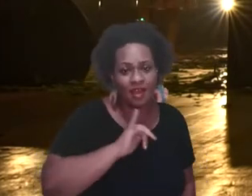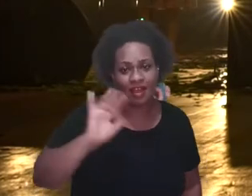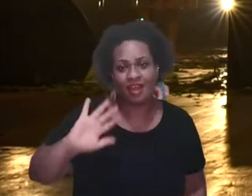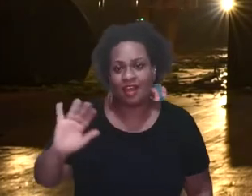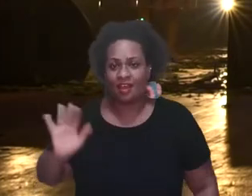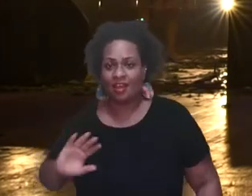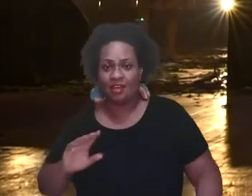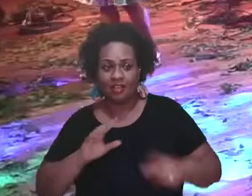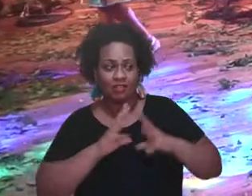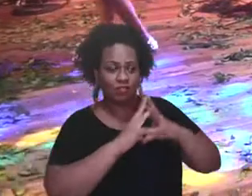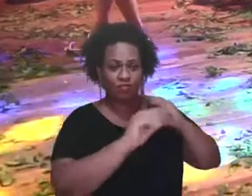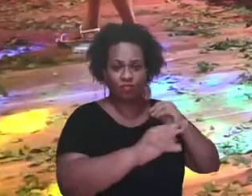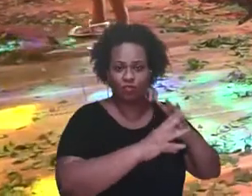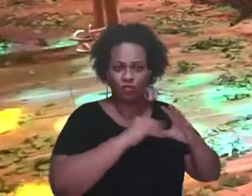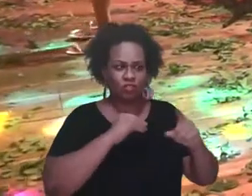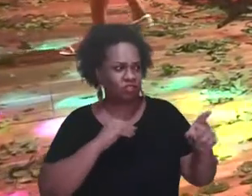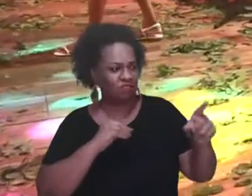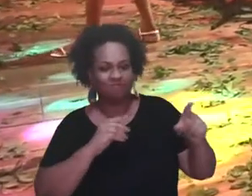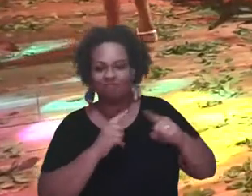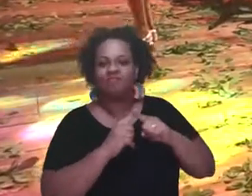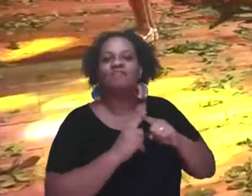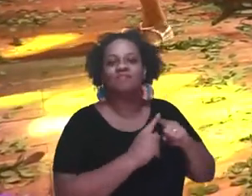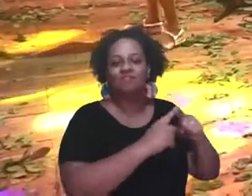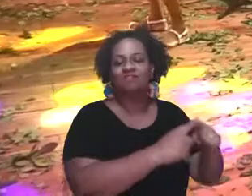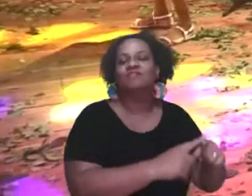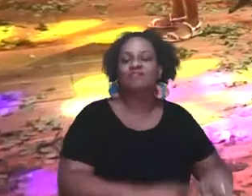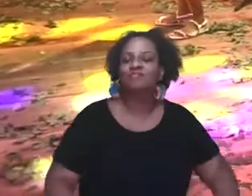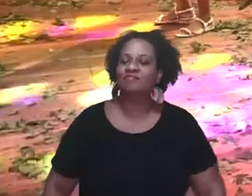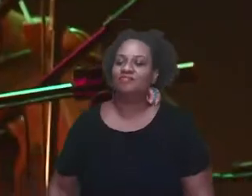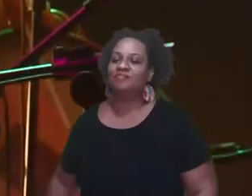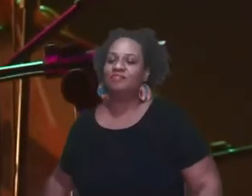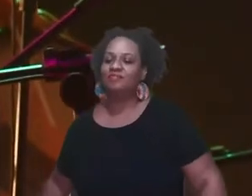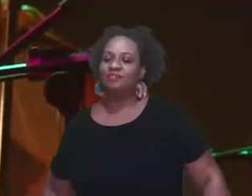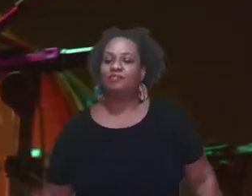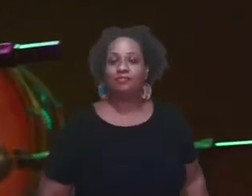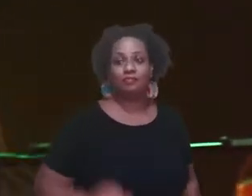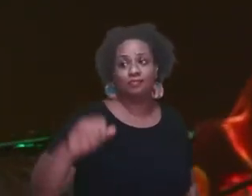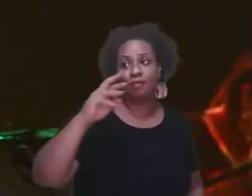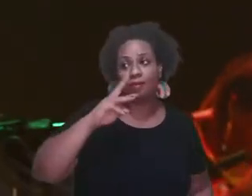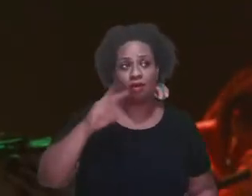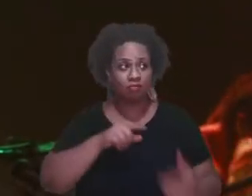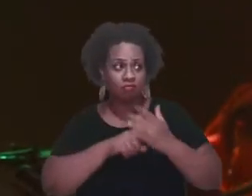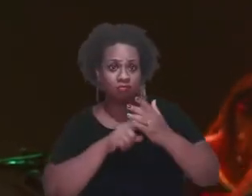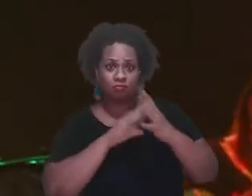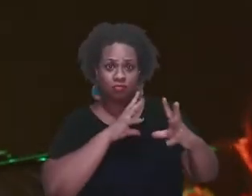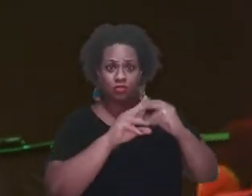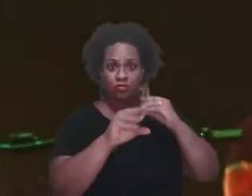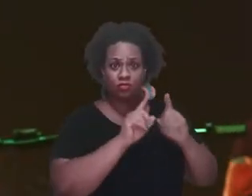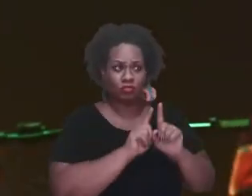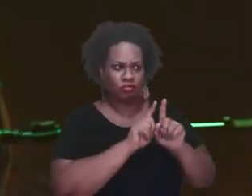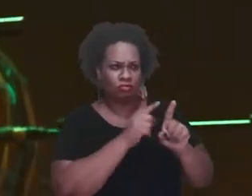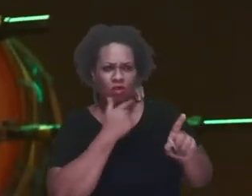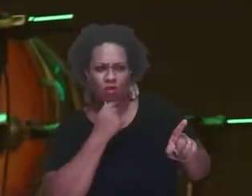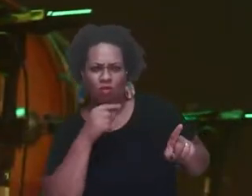eu mais ela mas eu disse ao Papa que mamãe quer fugir e esconder-me